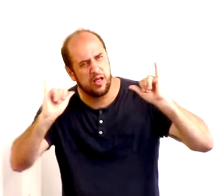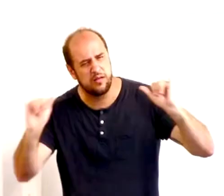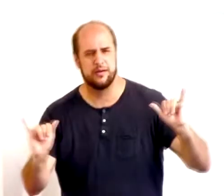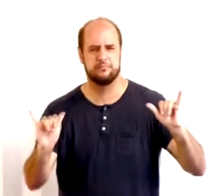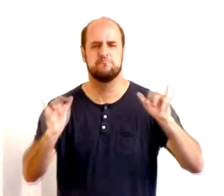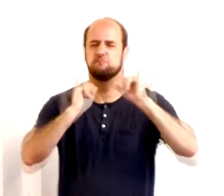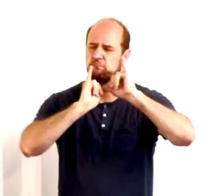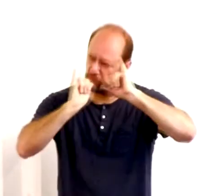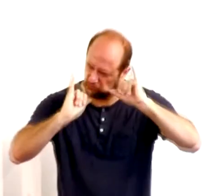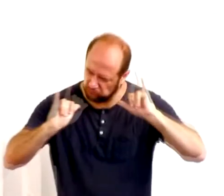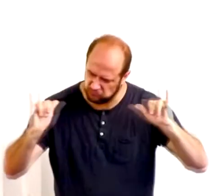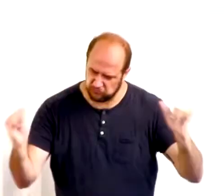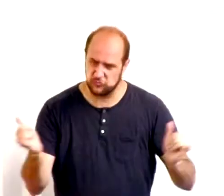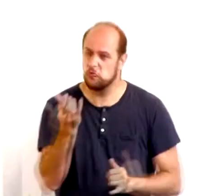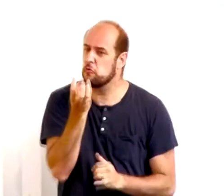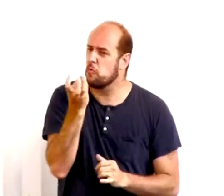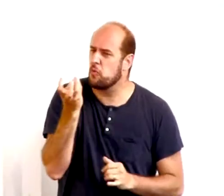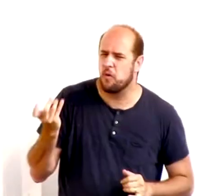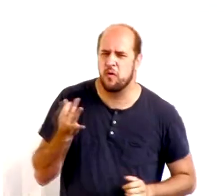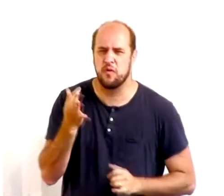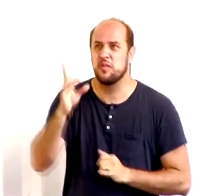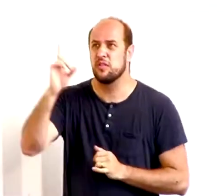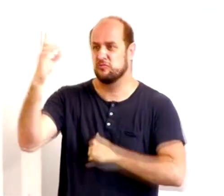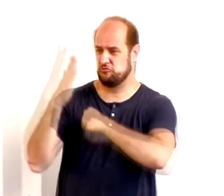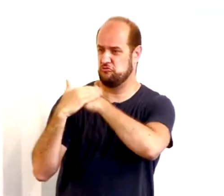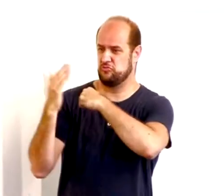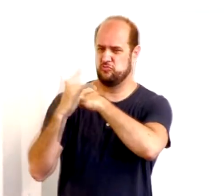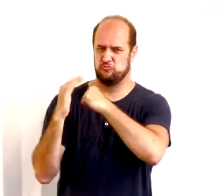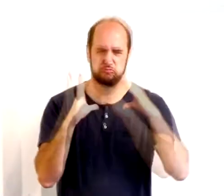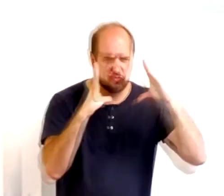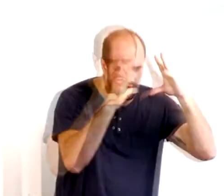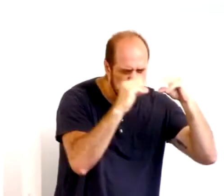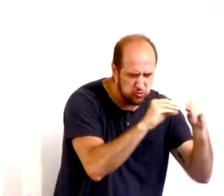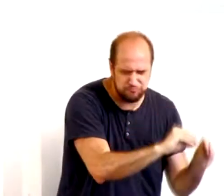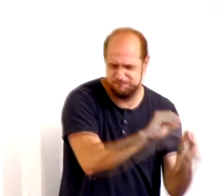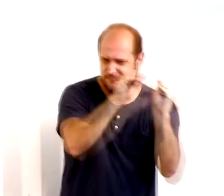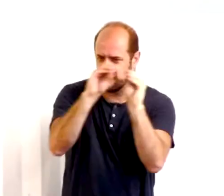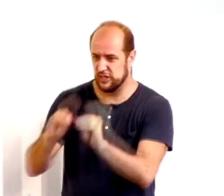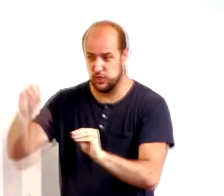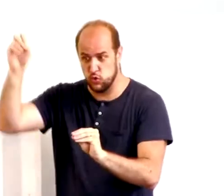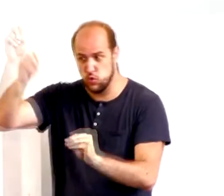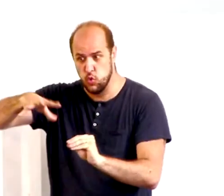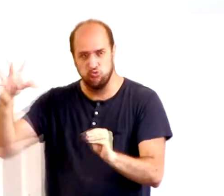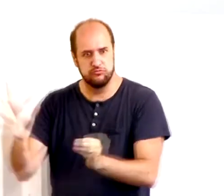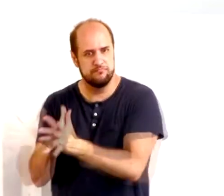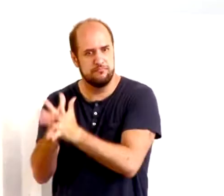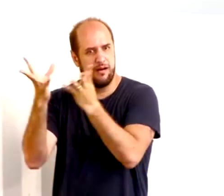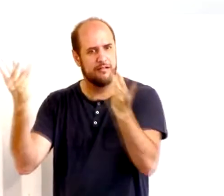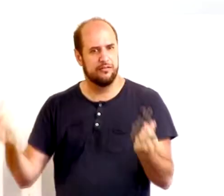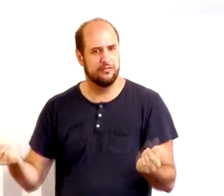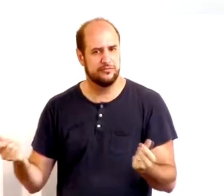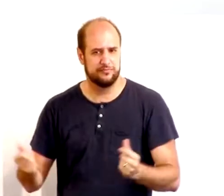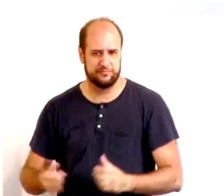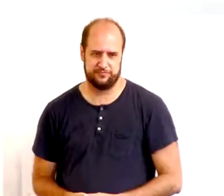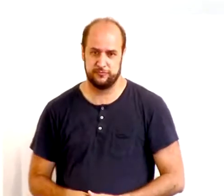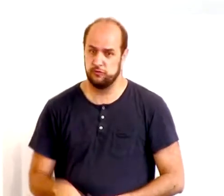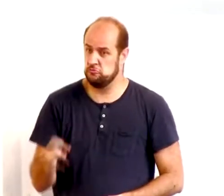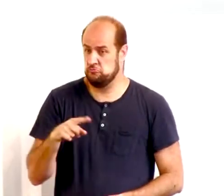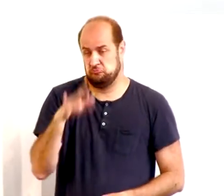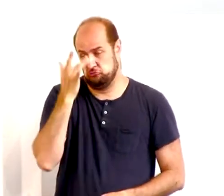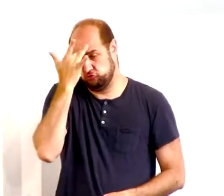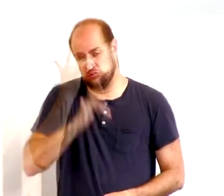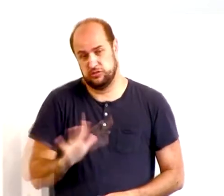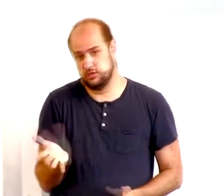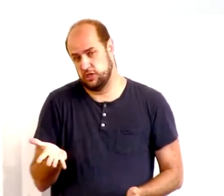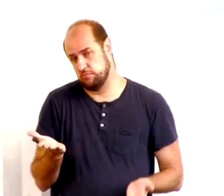proclamar as virtudes daquele que te chamou das trevas para a maravilhosa luz. Se você talvez não sabia